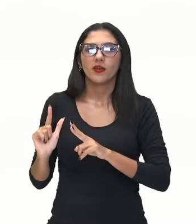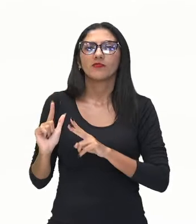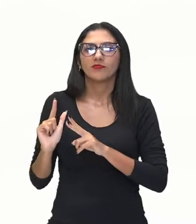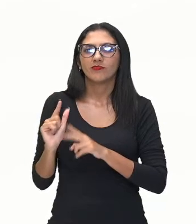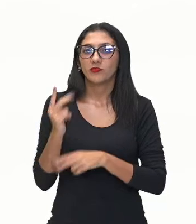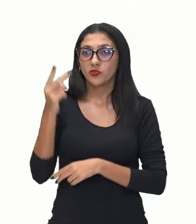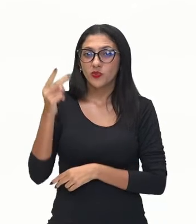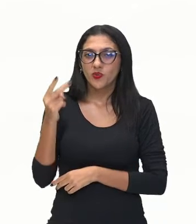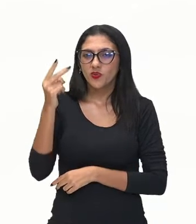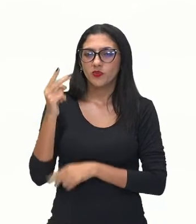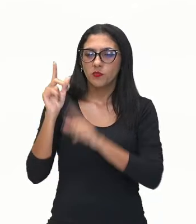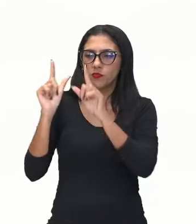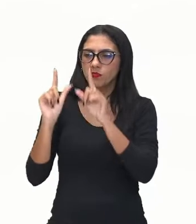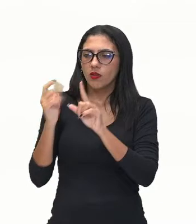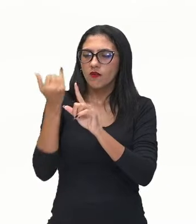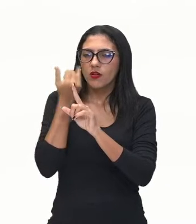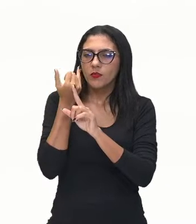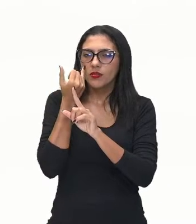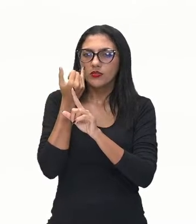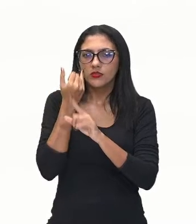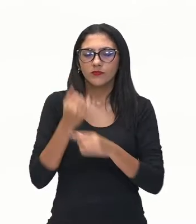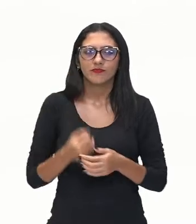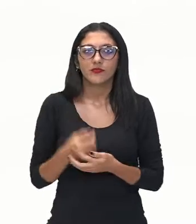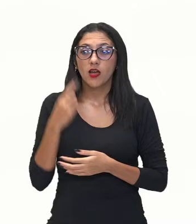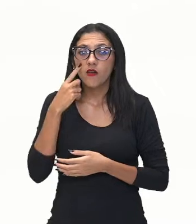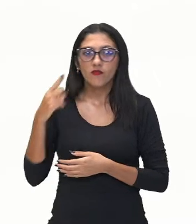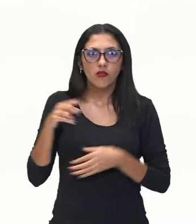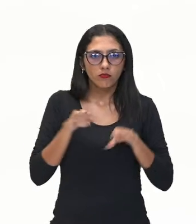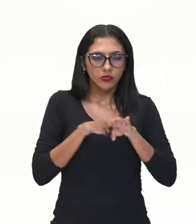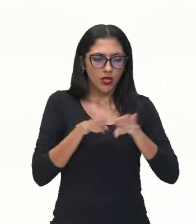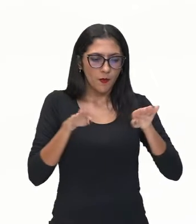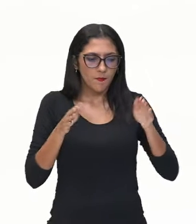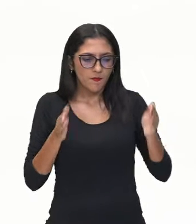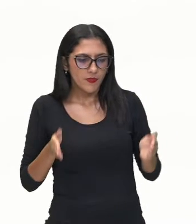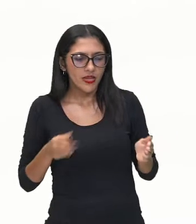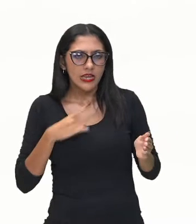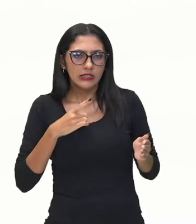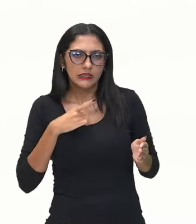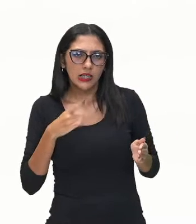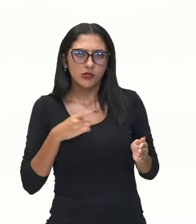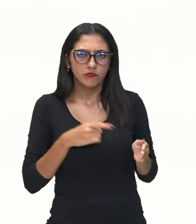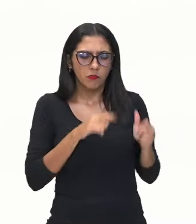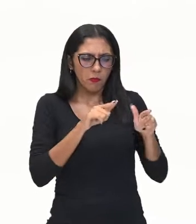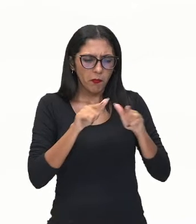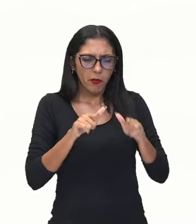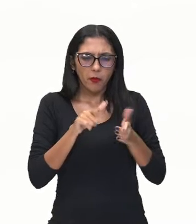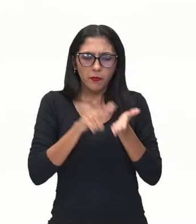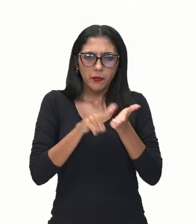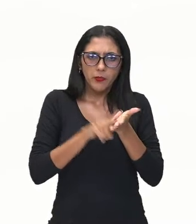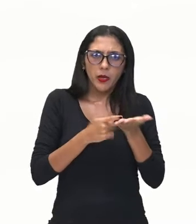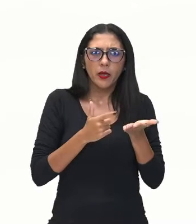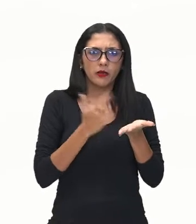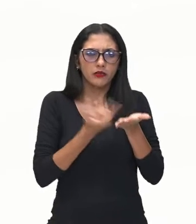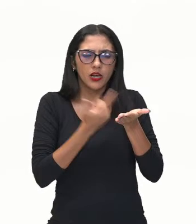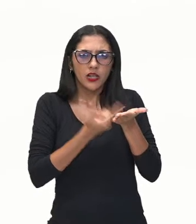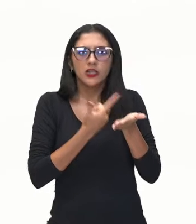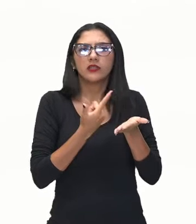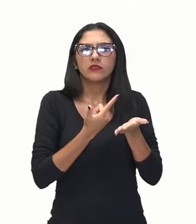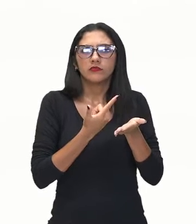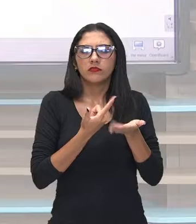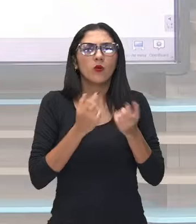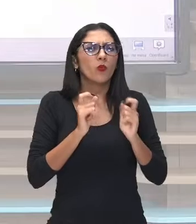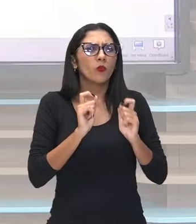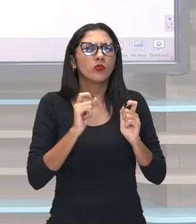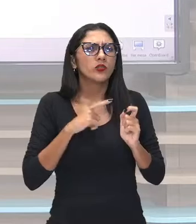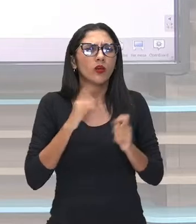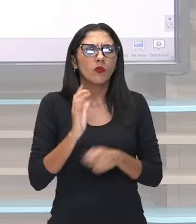E a gente vê que na mesa, sobre a mesa, tem alguns livros. Então, o que é o fato? O